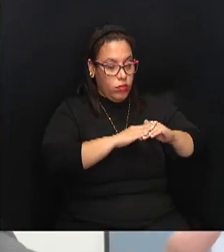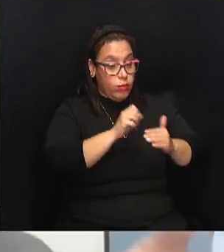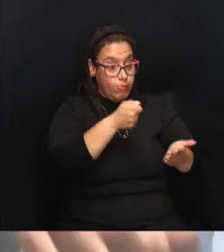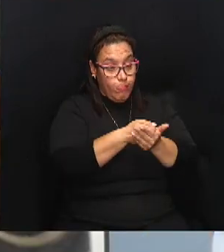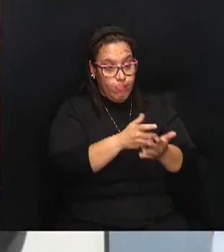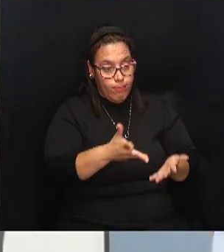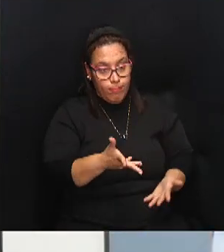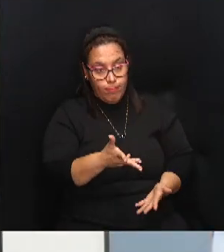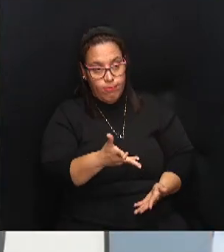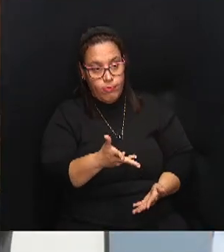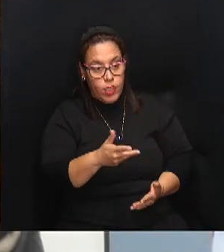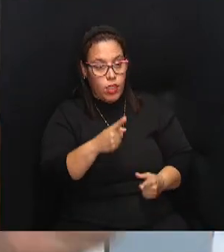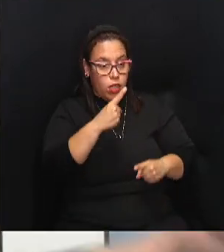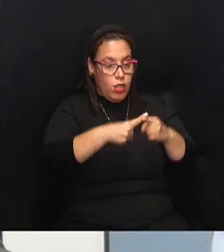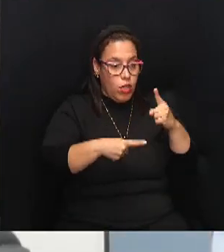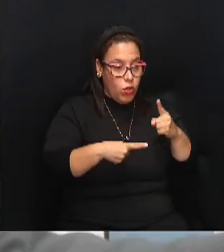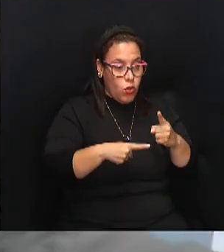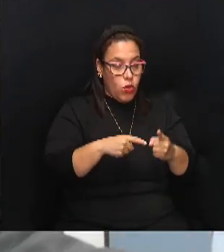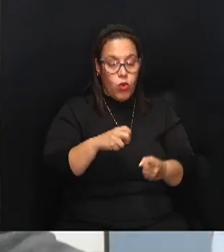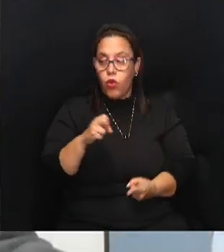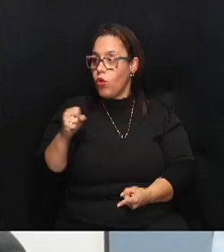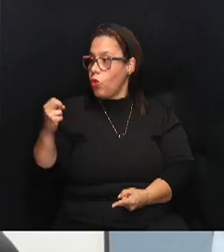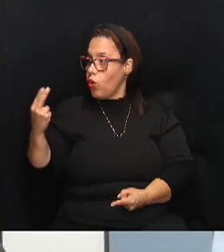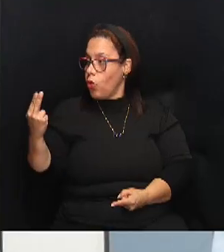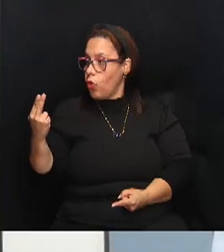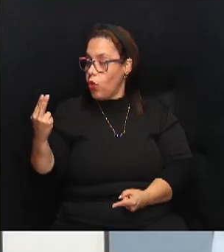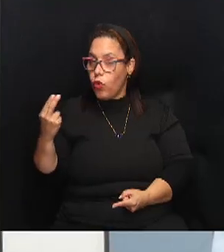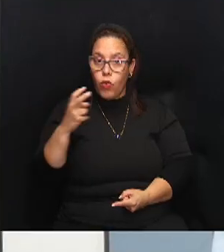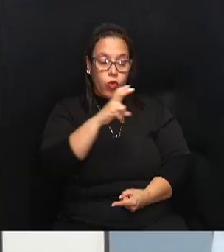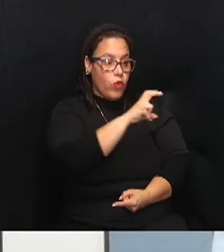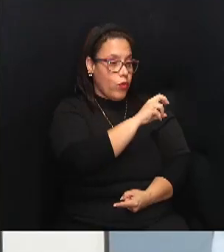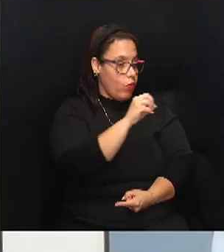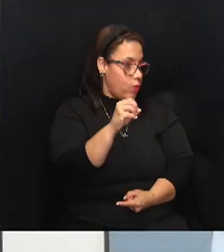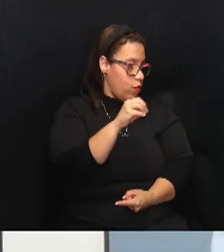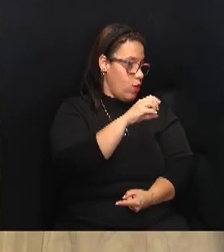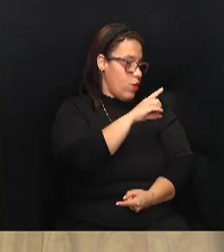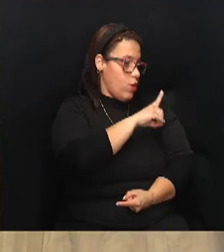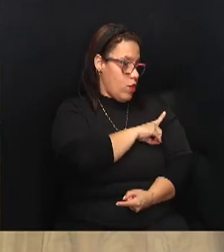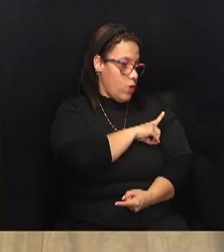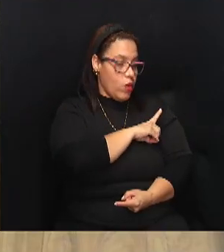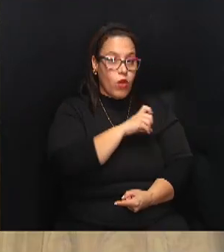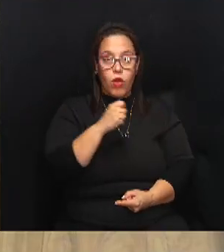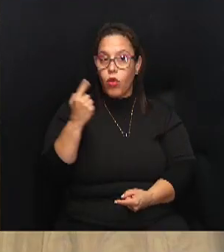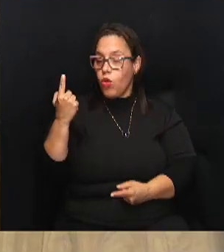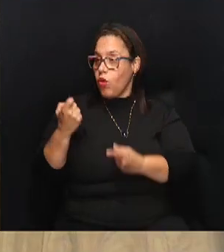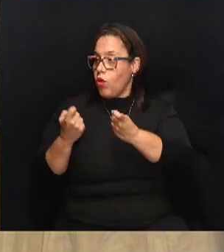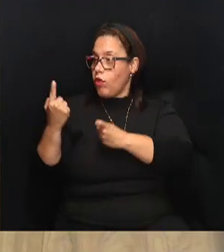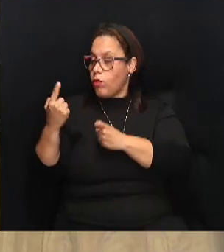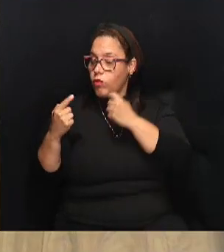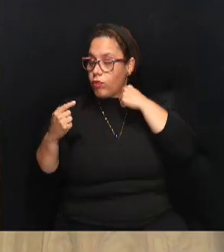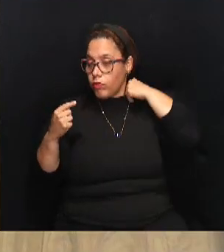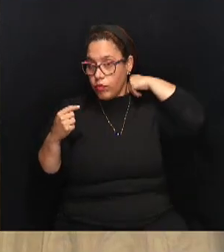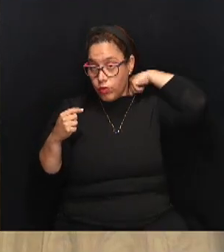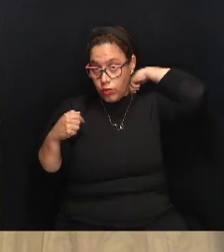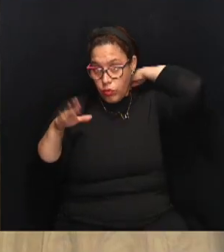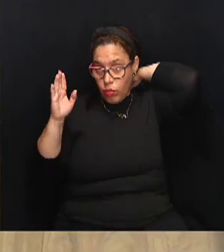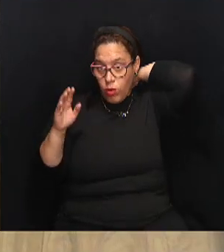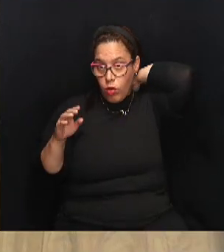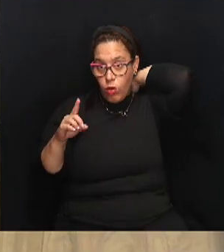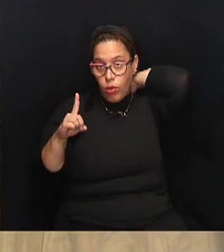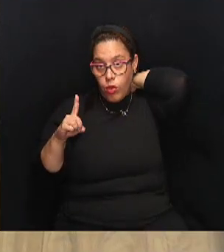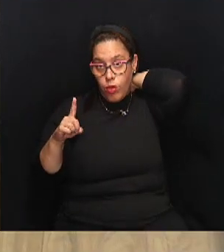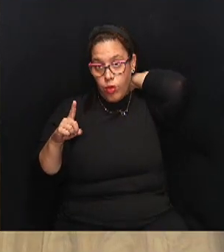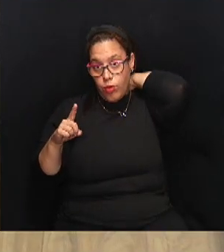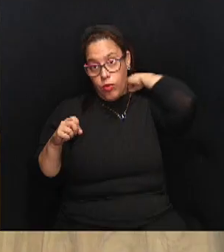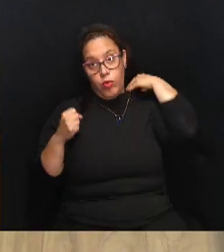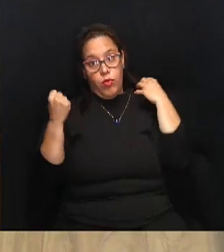autuação que era proibida, ou seja... Se tiver 500 na atividade delegada, 500 em algum momento... Nós temos mais de 100